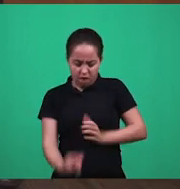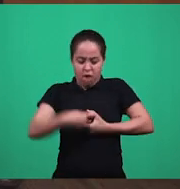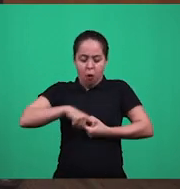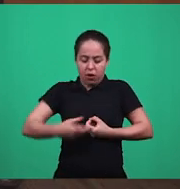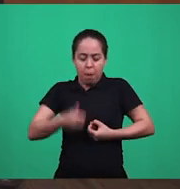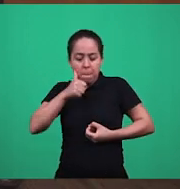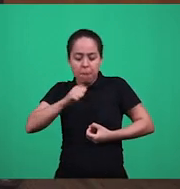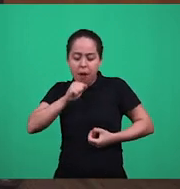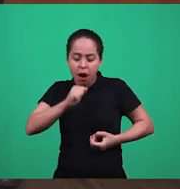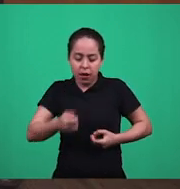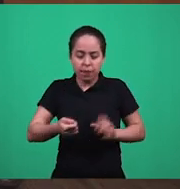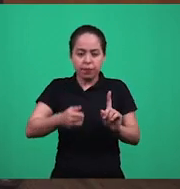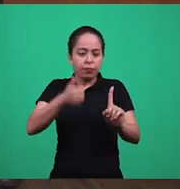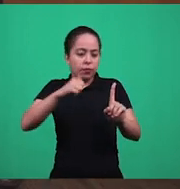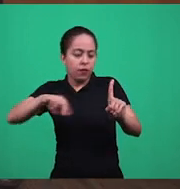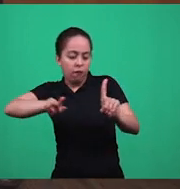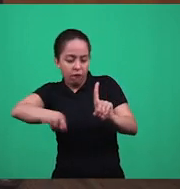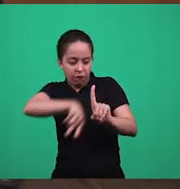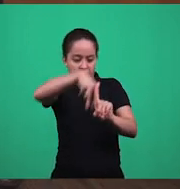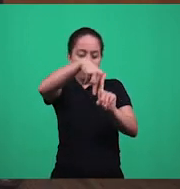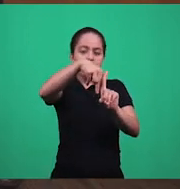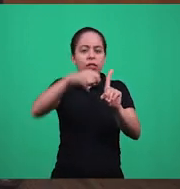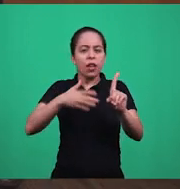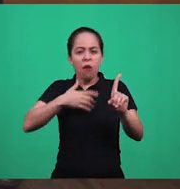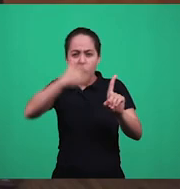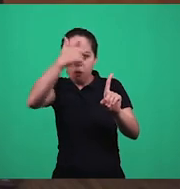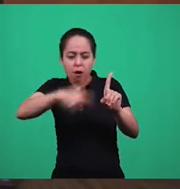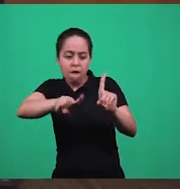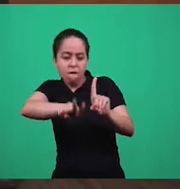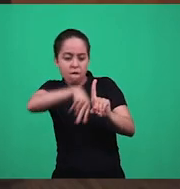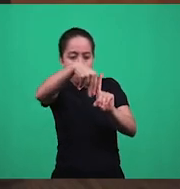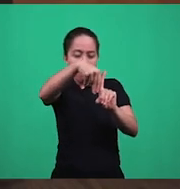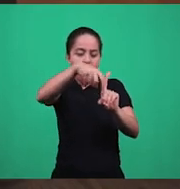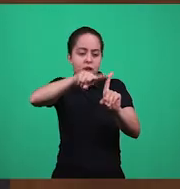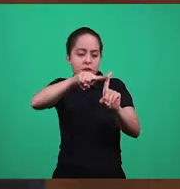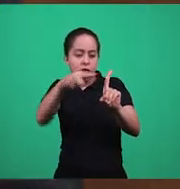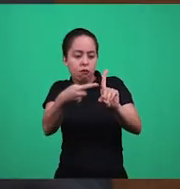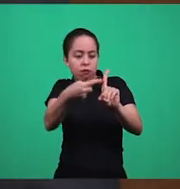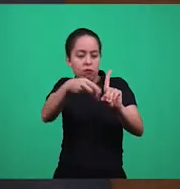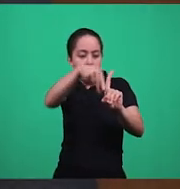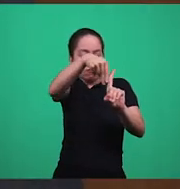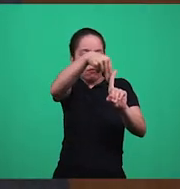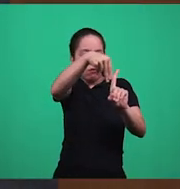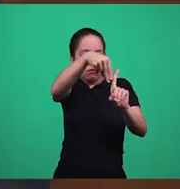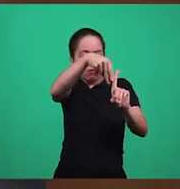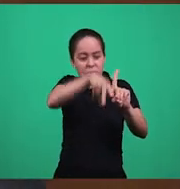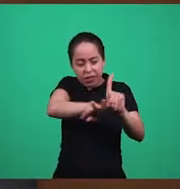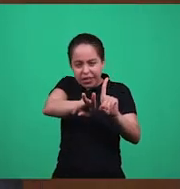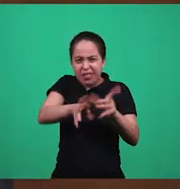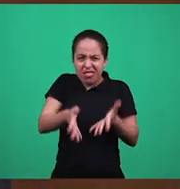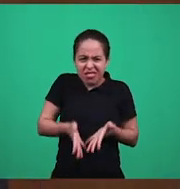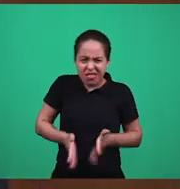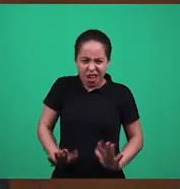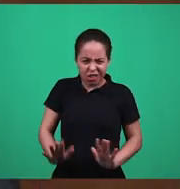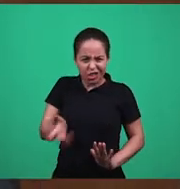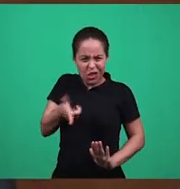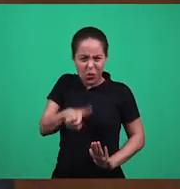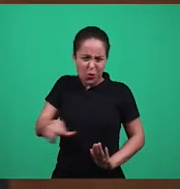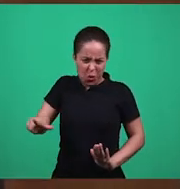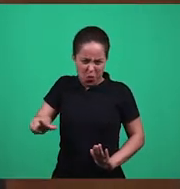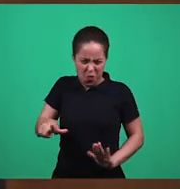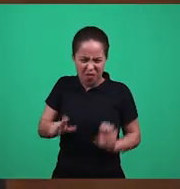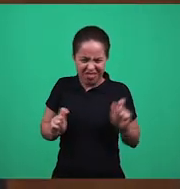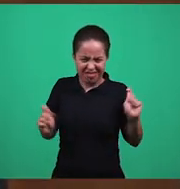entrar no ventre de sua mãe e nascer? Mas Jesus respondeu: